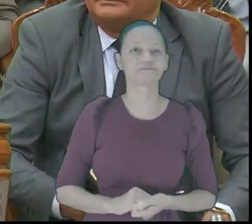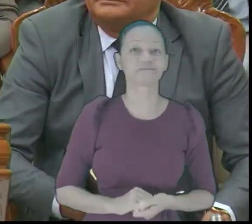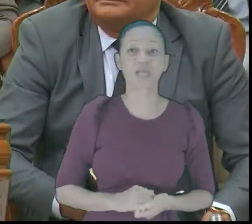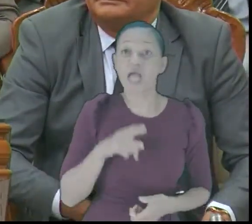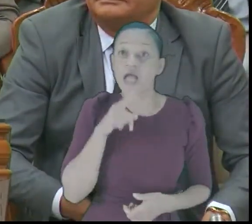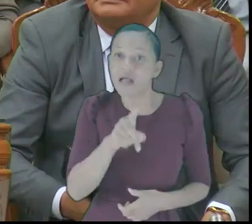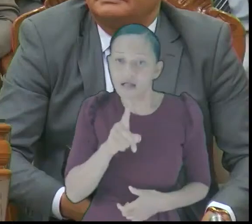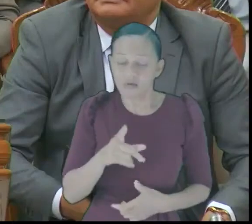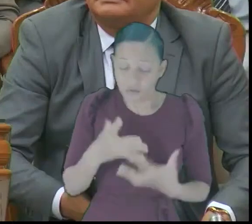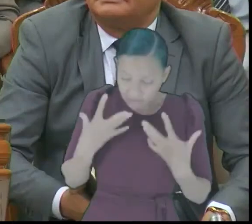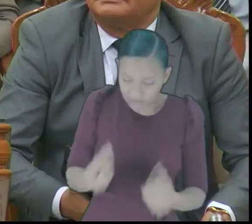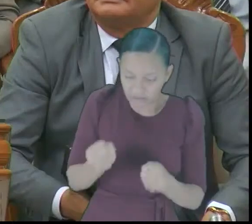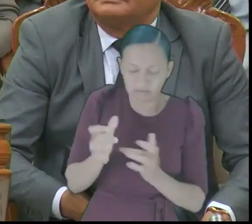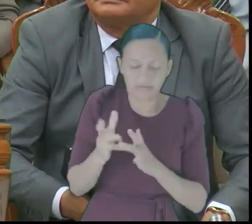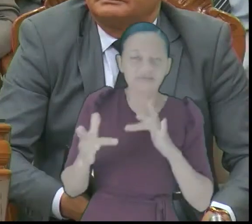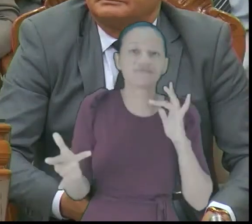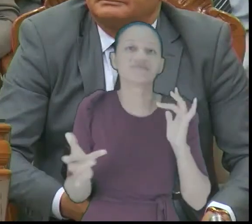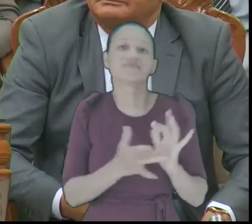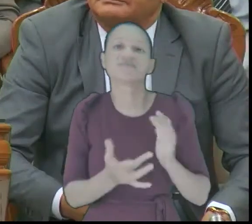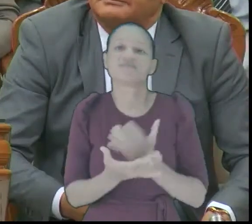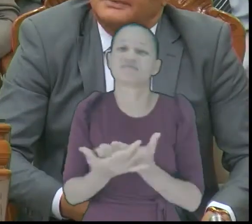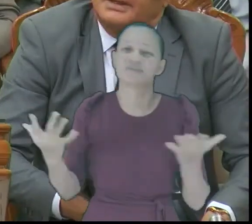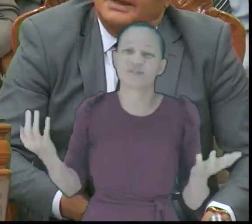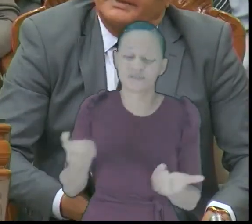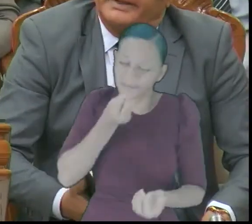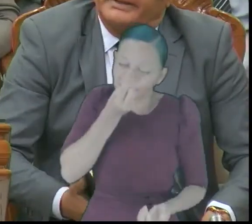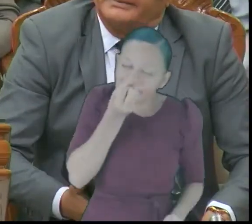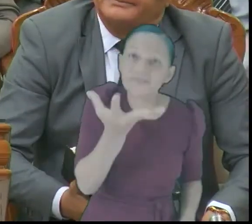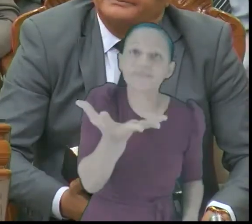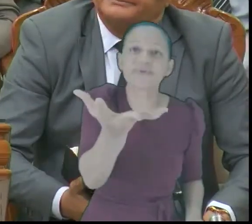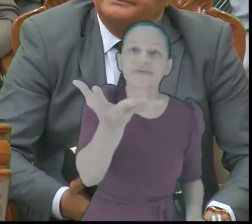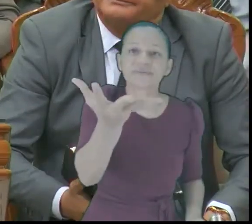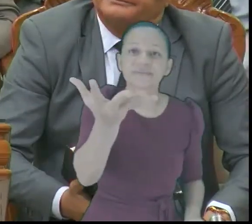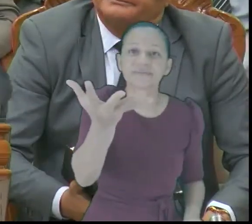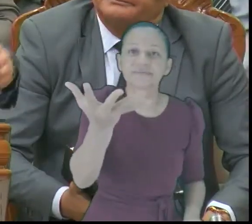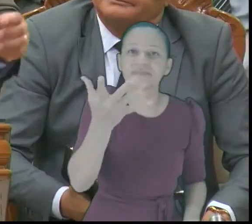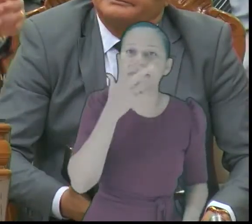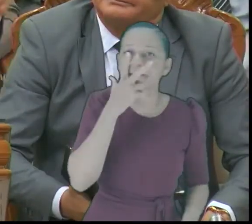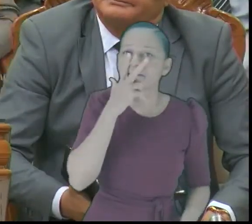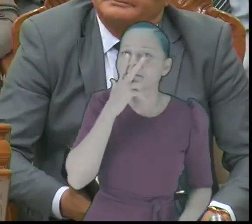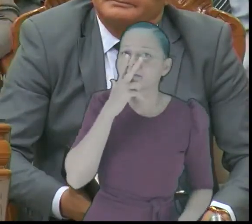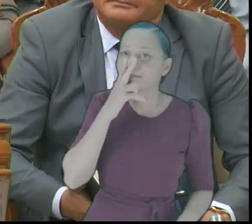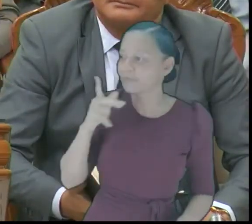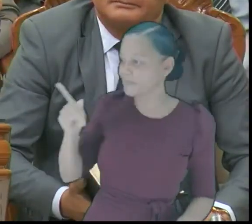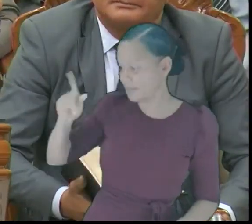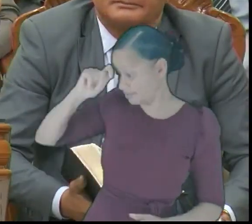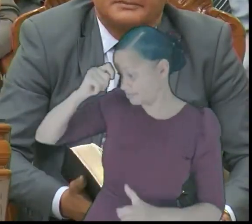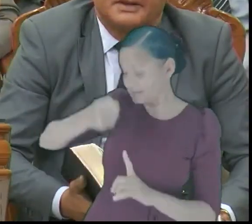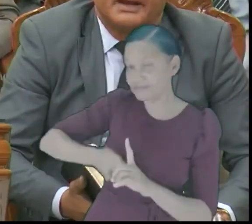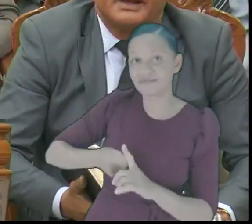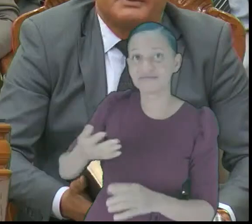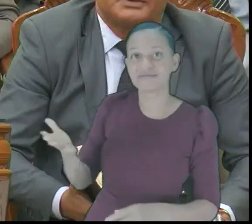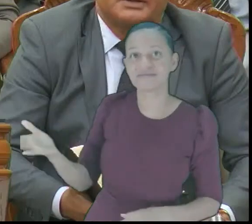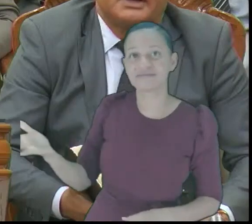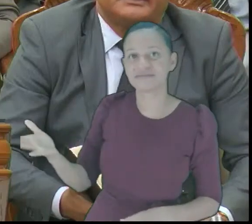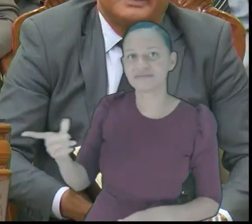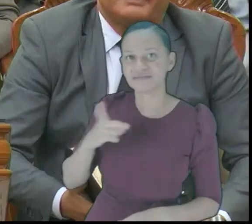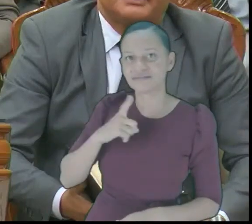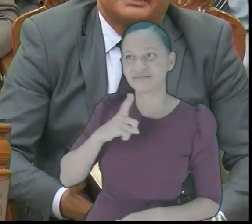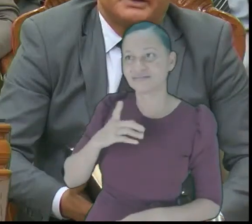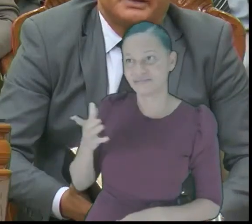Quando você aceita Jesus, Jesus está soprando em você. Mas parece que tem umas irmãs que querem fazer uma homenagem, né? Tem alguma coisa para